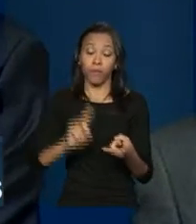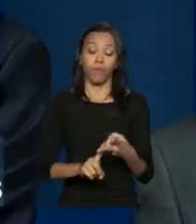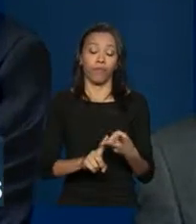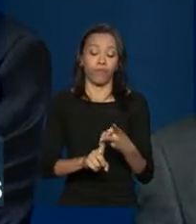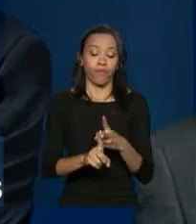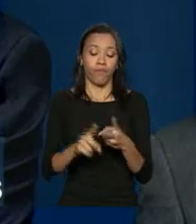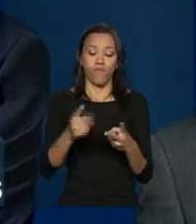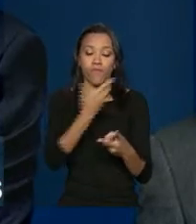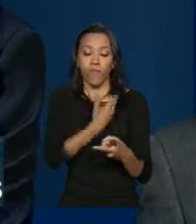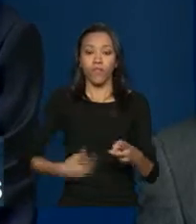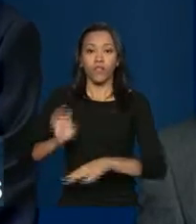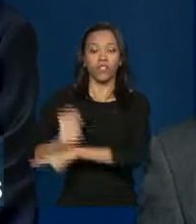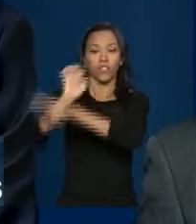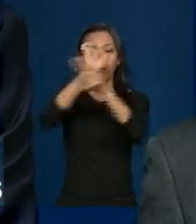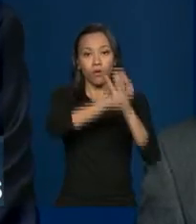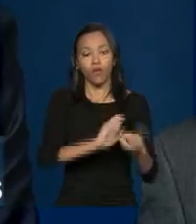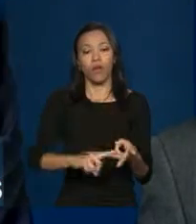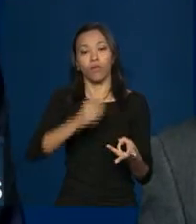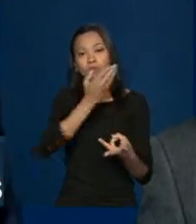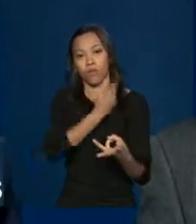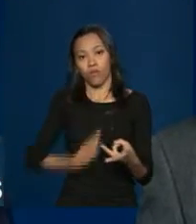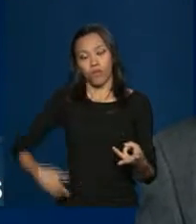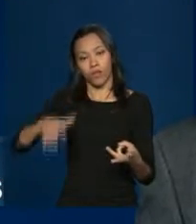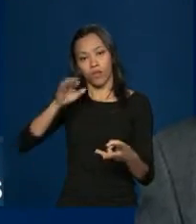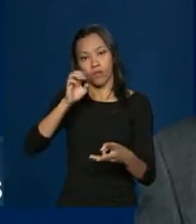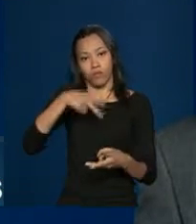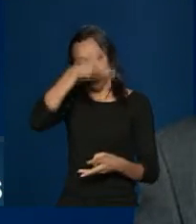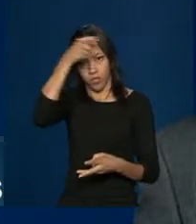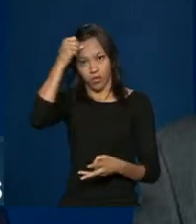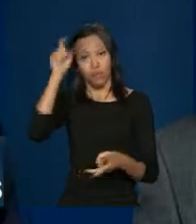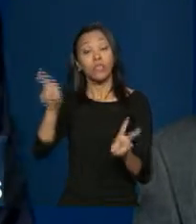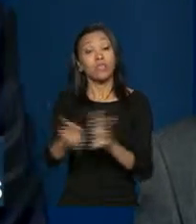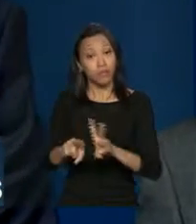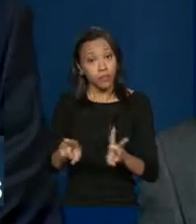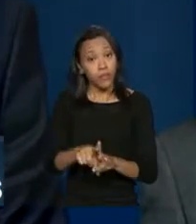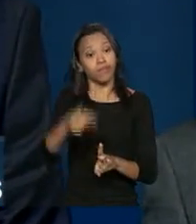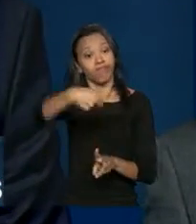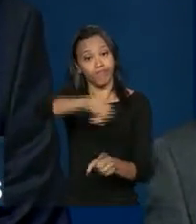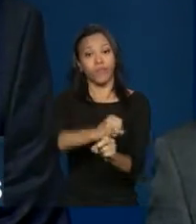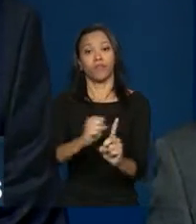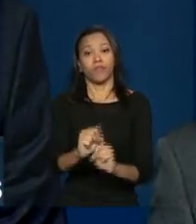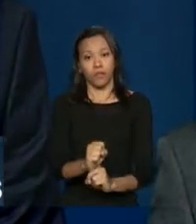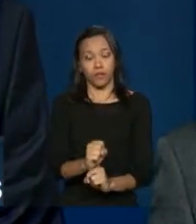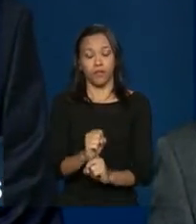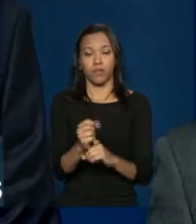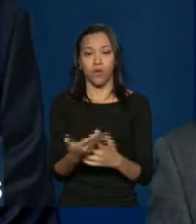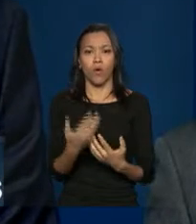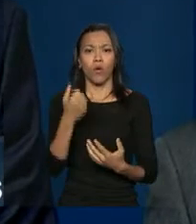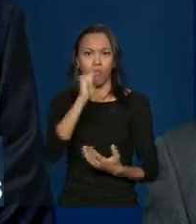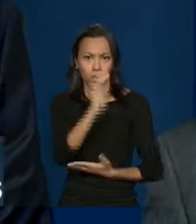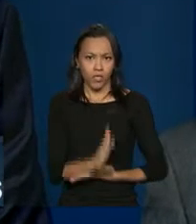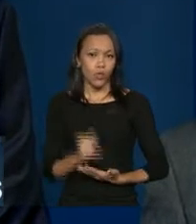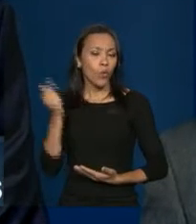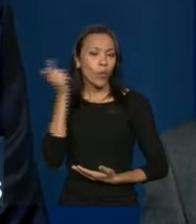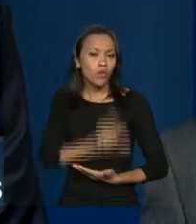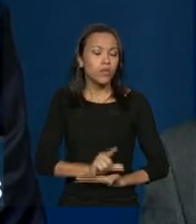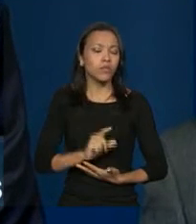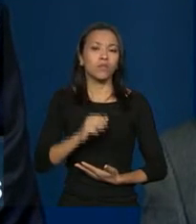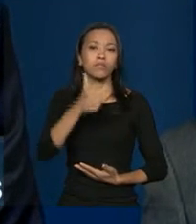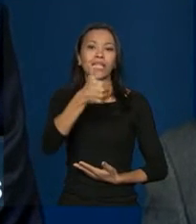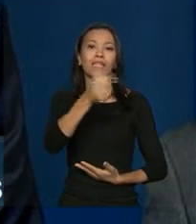de governos estaduais, municipais e sociedade civil. O Brasil já alcançou